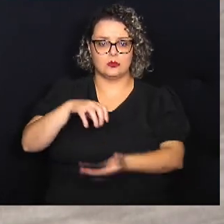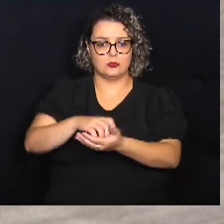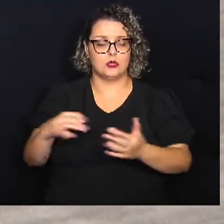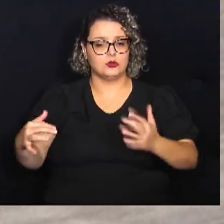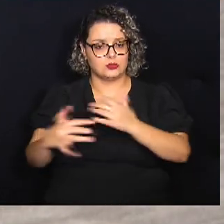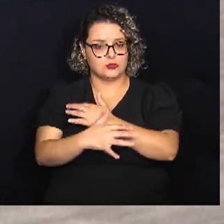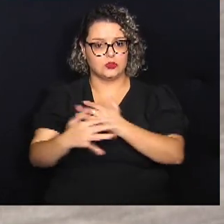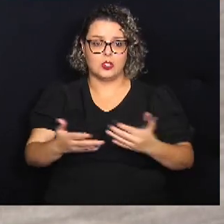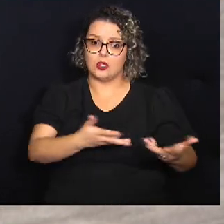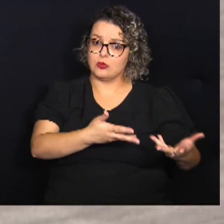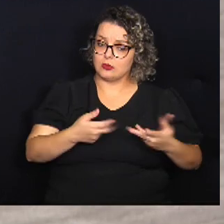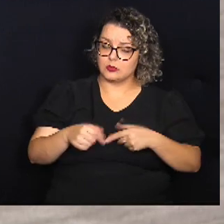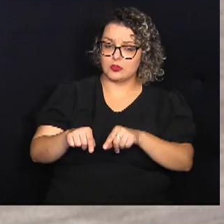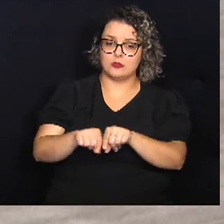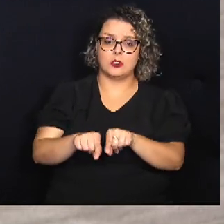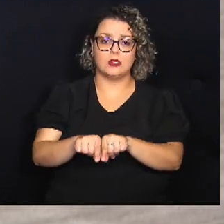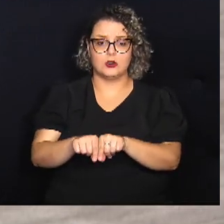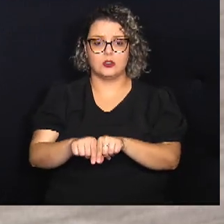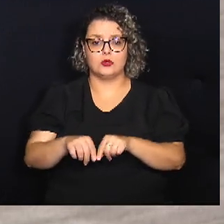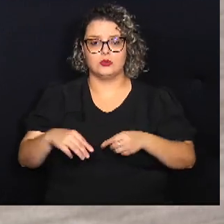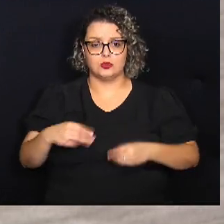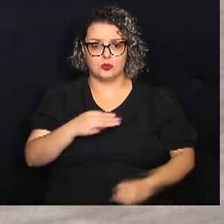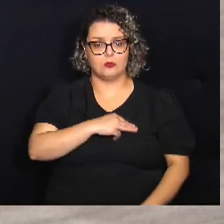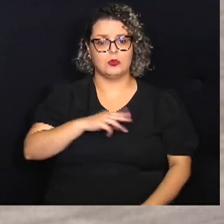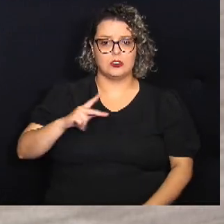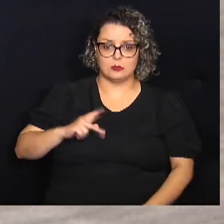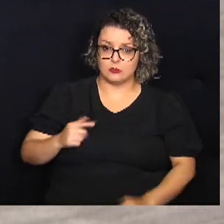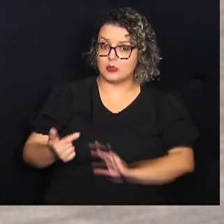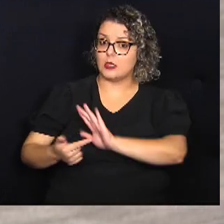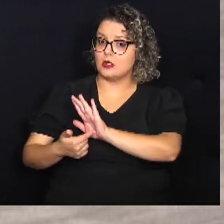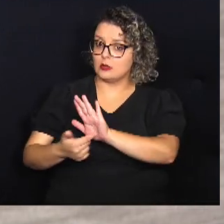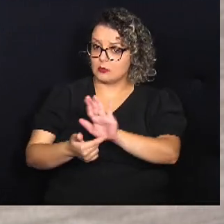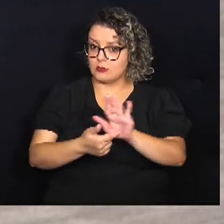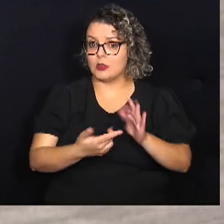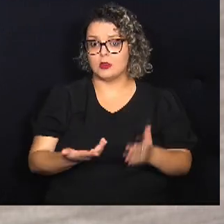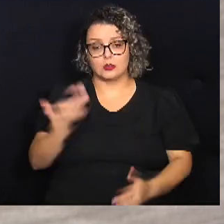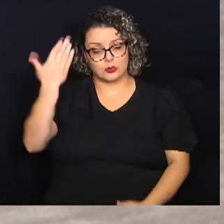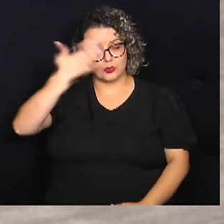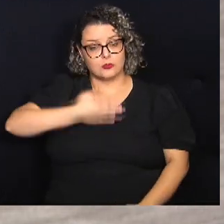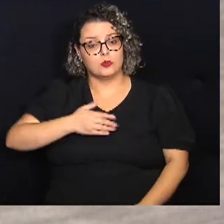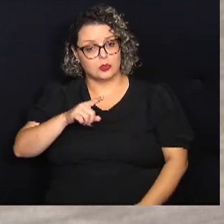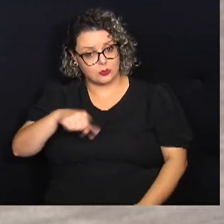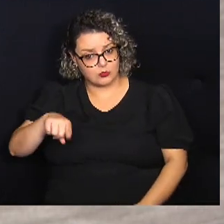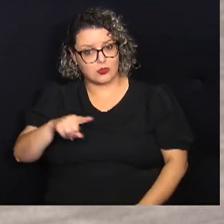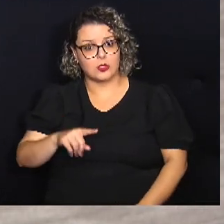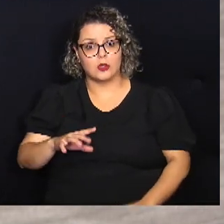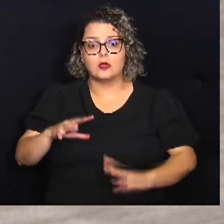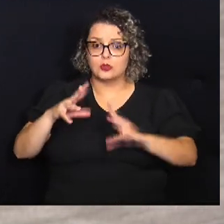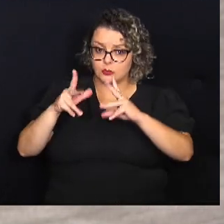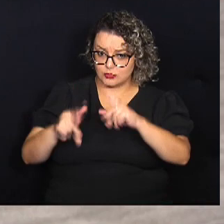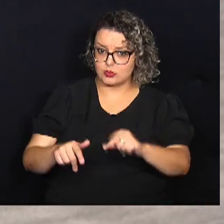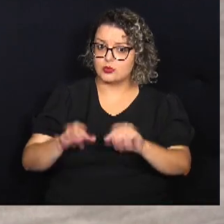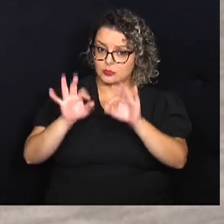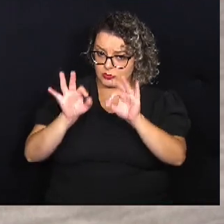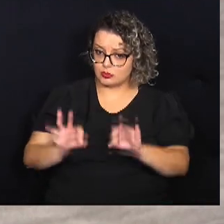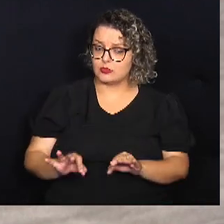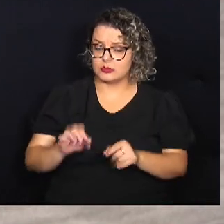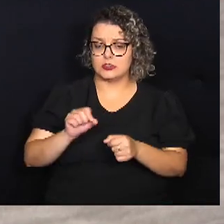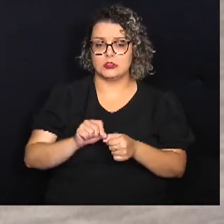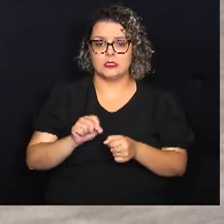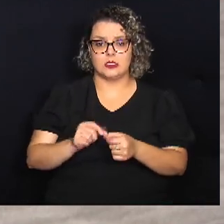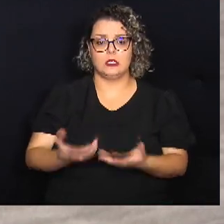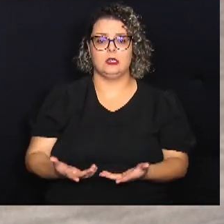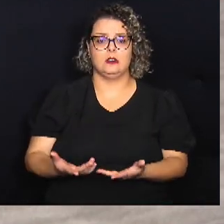vamos convidar também integrantes do Ministério Público para mostrar e provar para eles que está sendo feita de